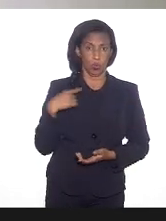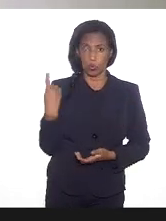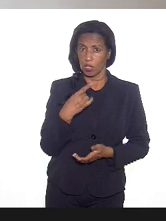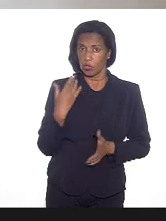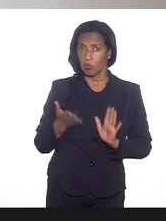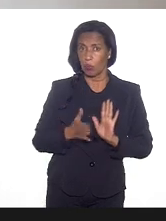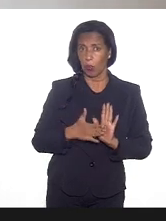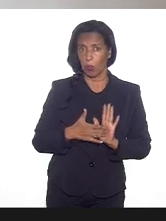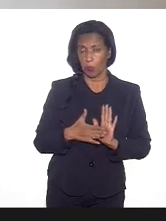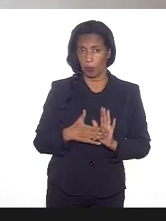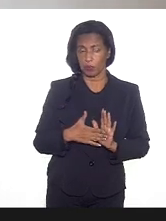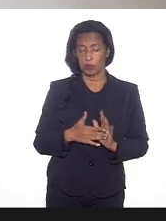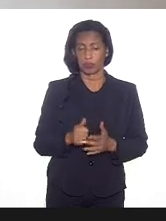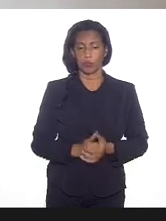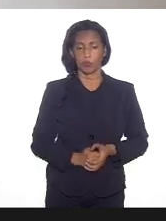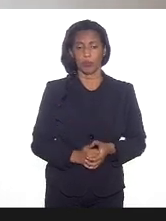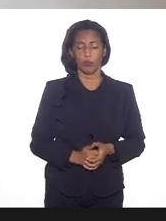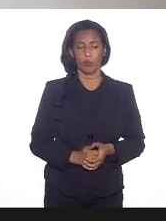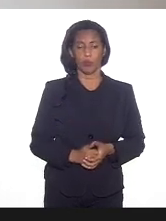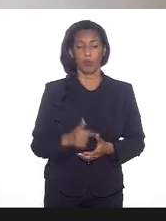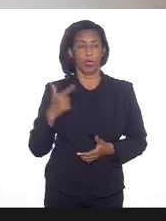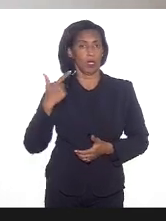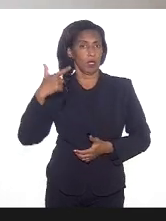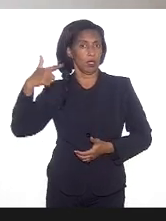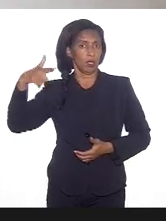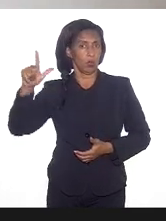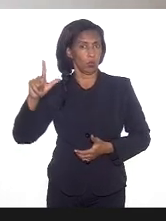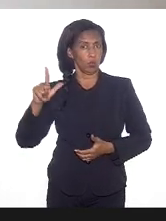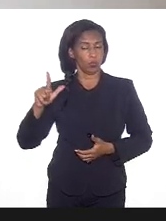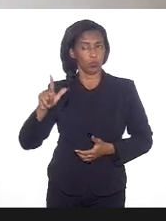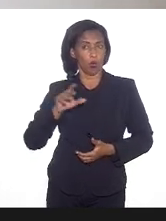propõe é que os operadores